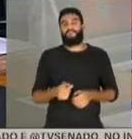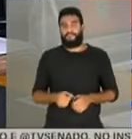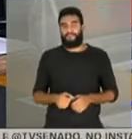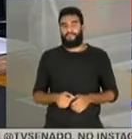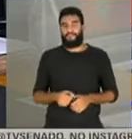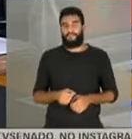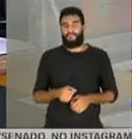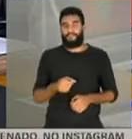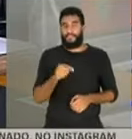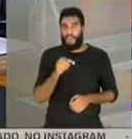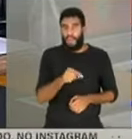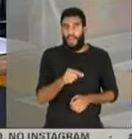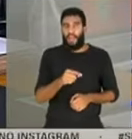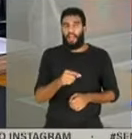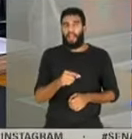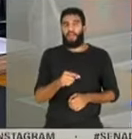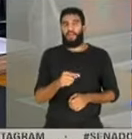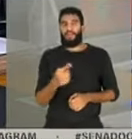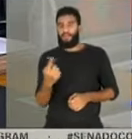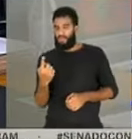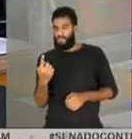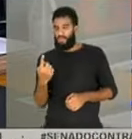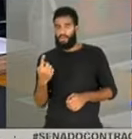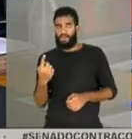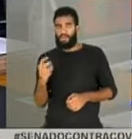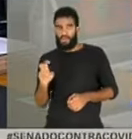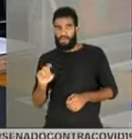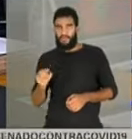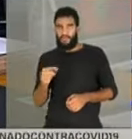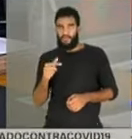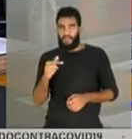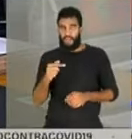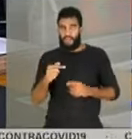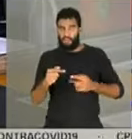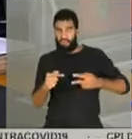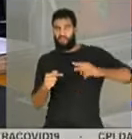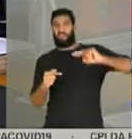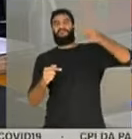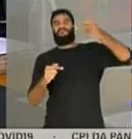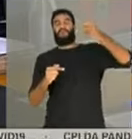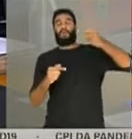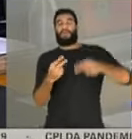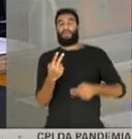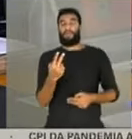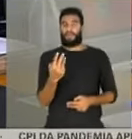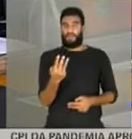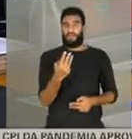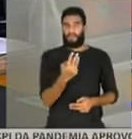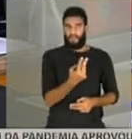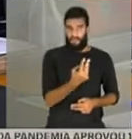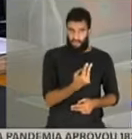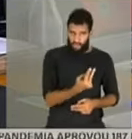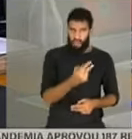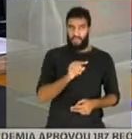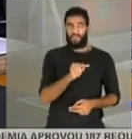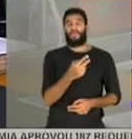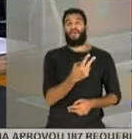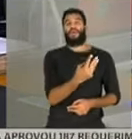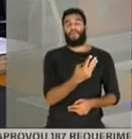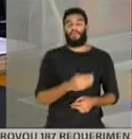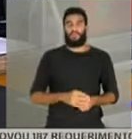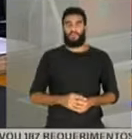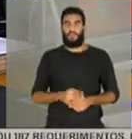ela aumentou de 15,7 para 31,2 o valor desse contrato, alegando o aumento